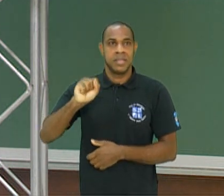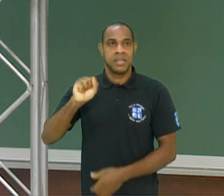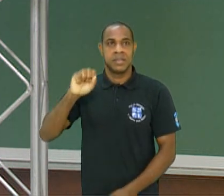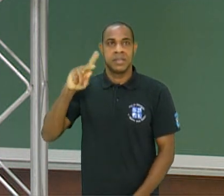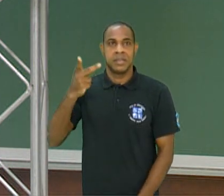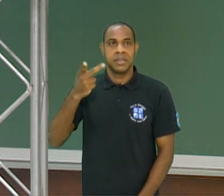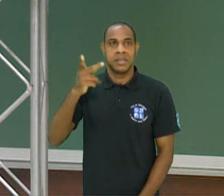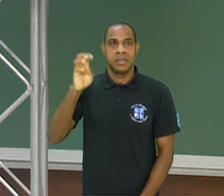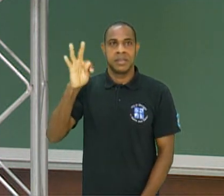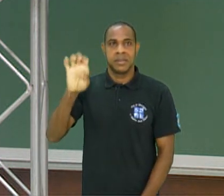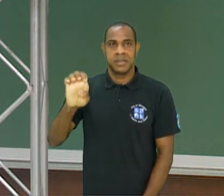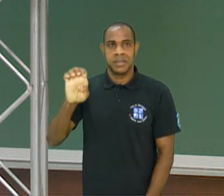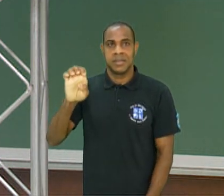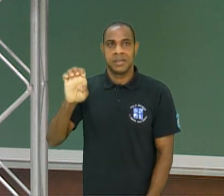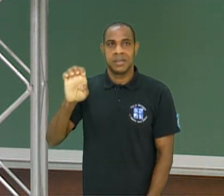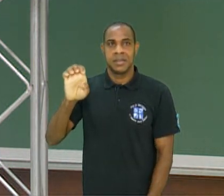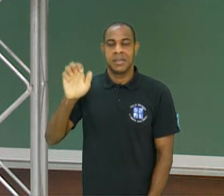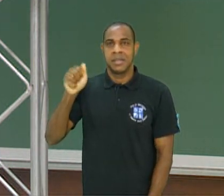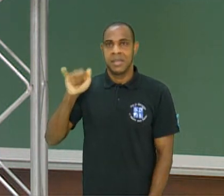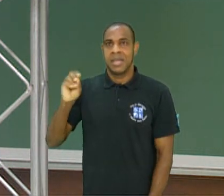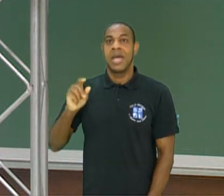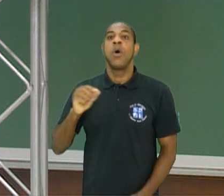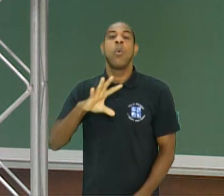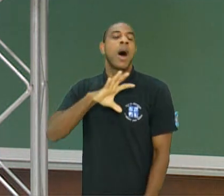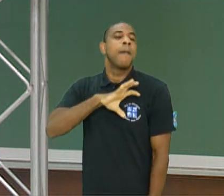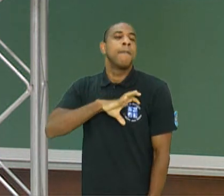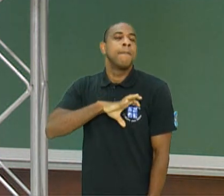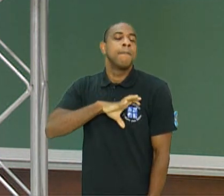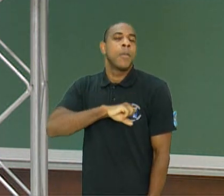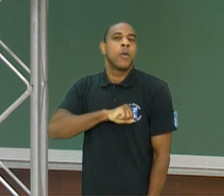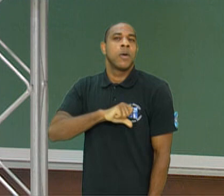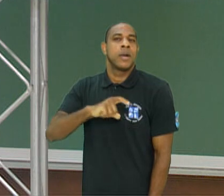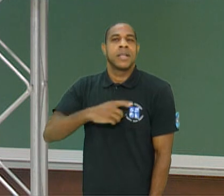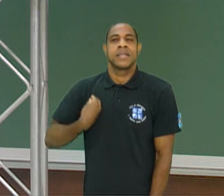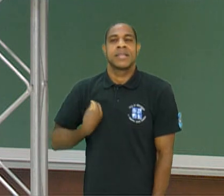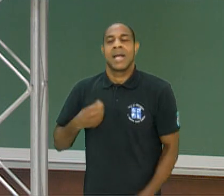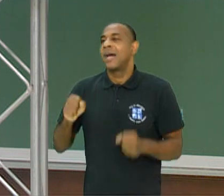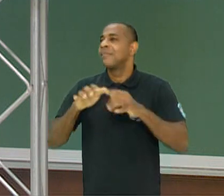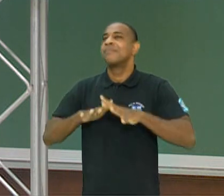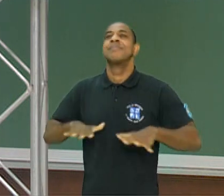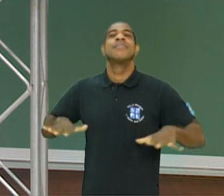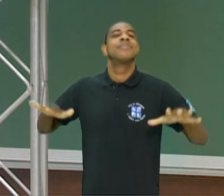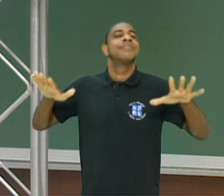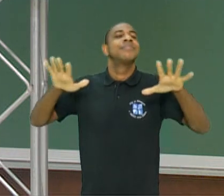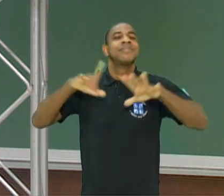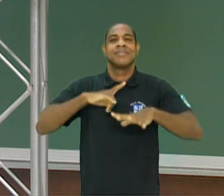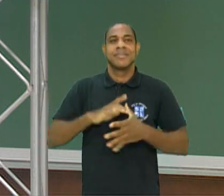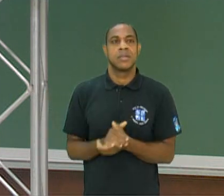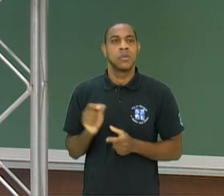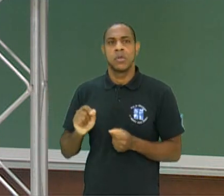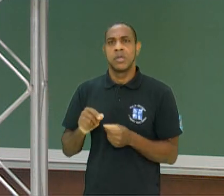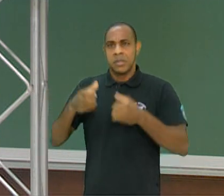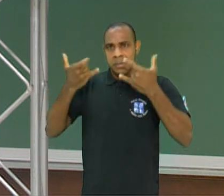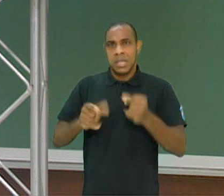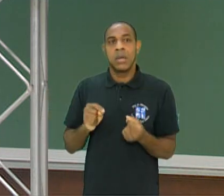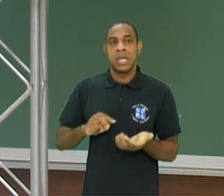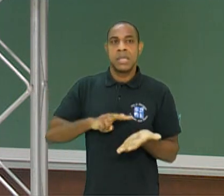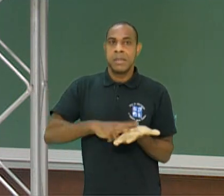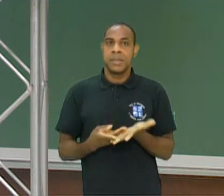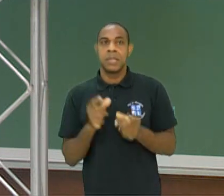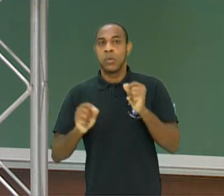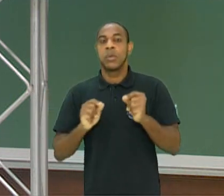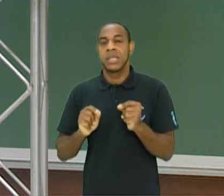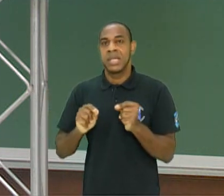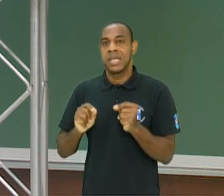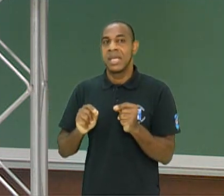ok? Tipo, o amor está no ar. E o que a gente vai conversar? Leitura e interpretação sobre o tema e ampliação